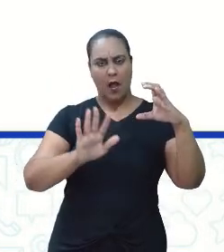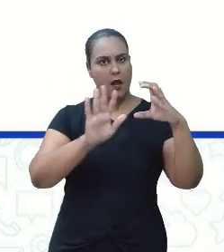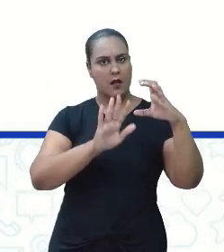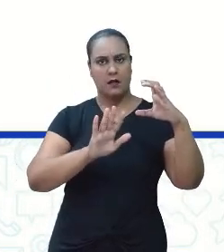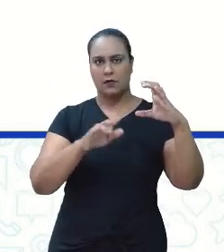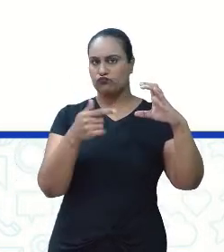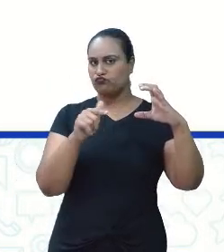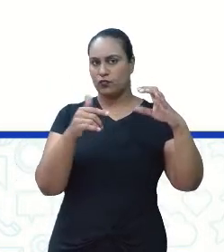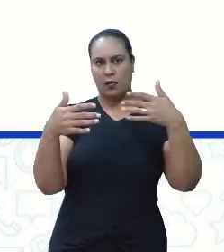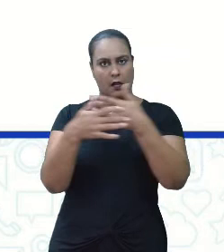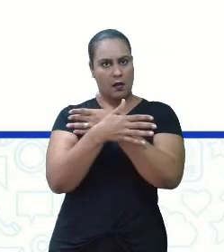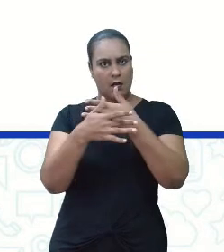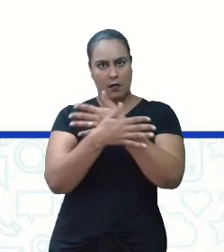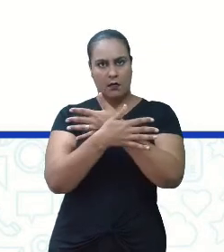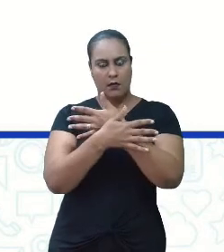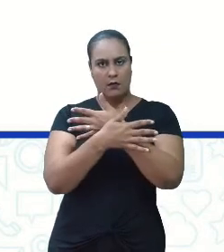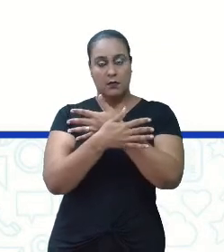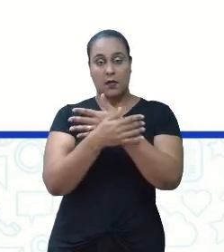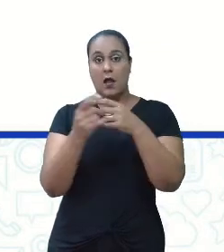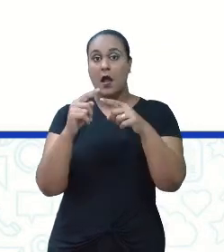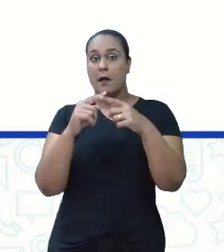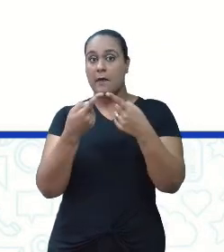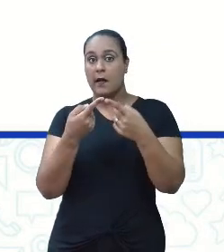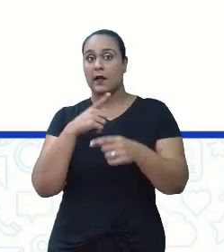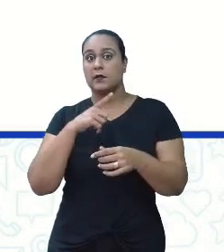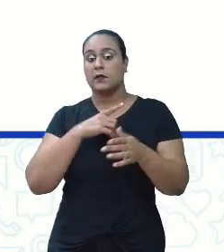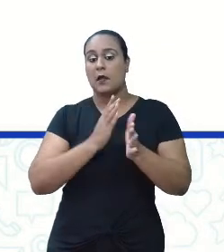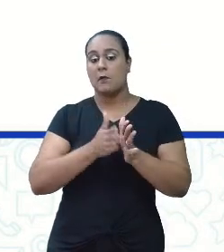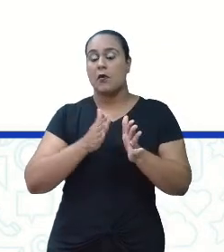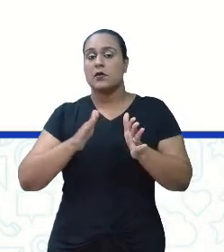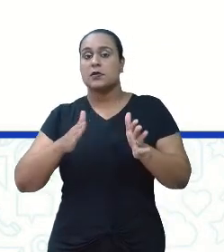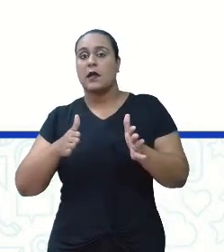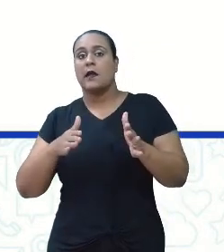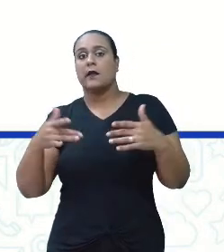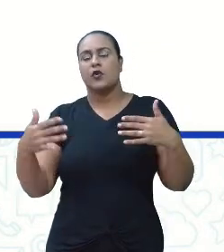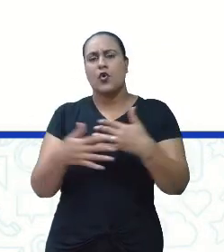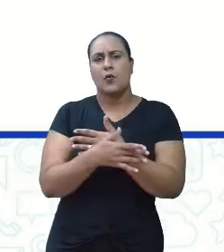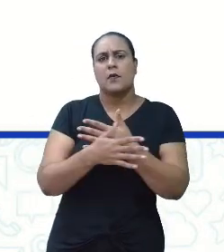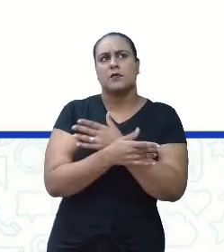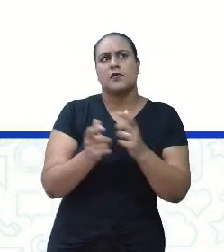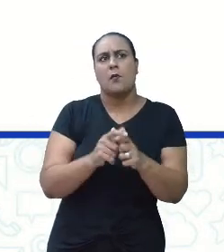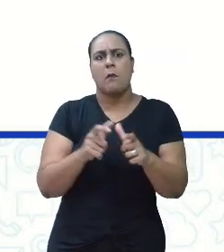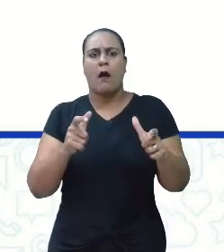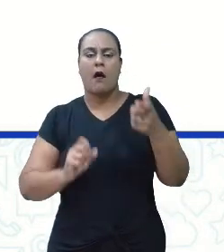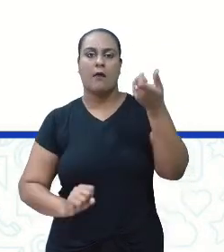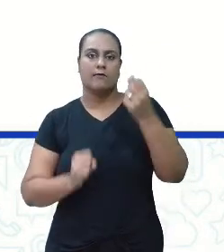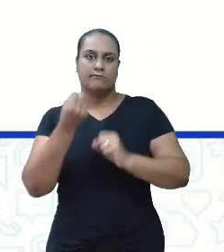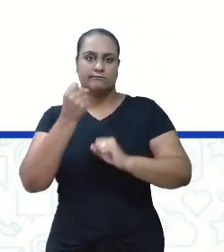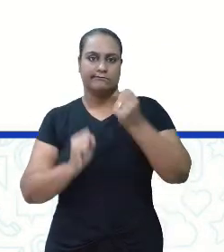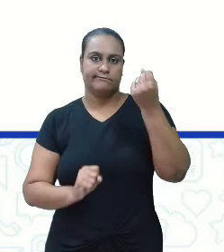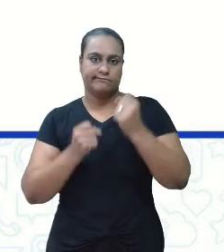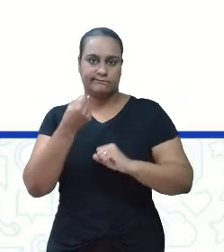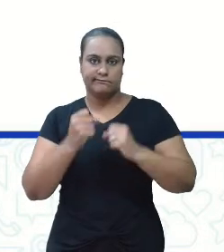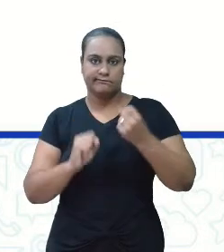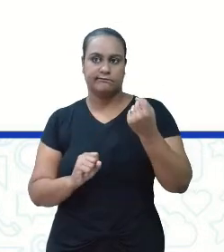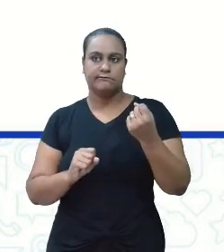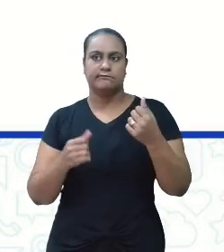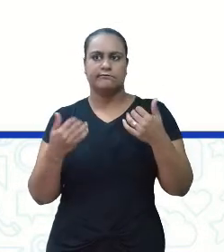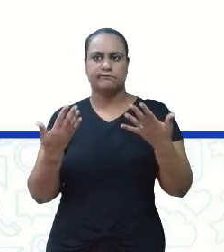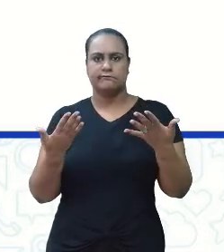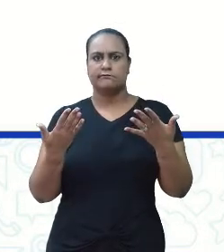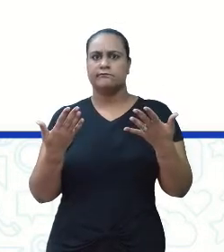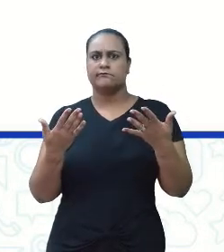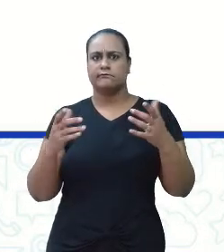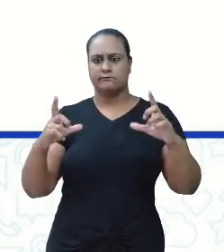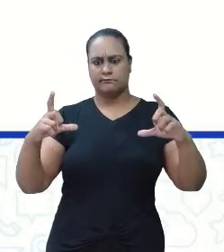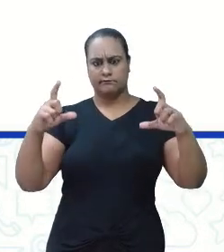não urbanizada. Só que devido a todo esse processo de urbanização, industrialização, essas manchas urbanas